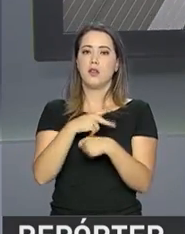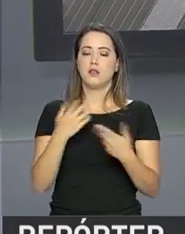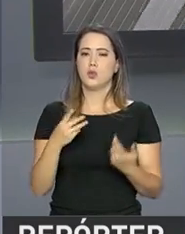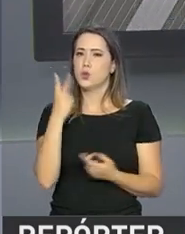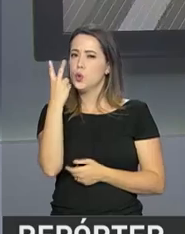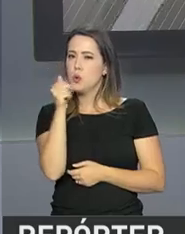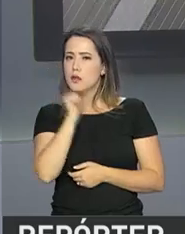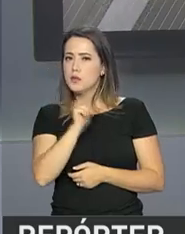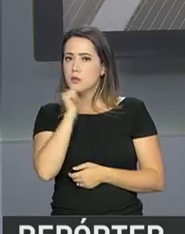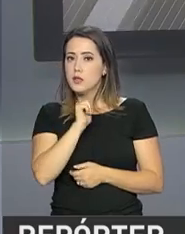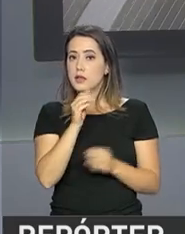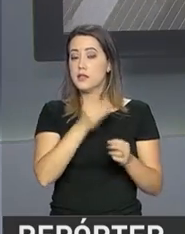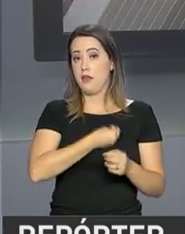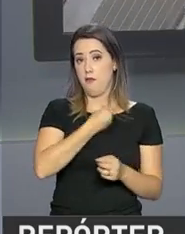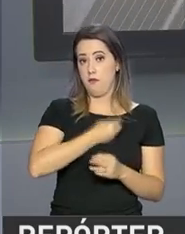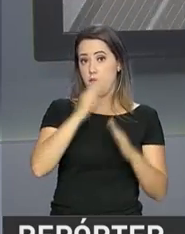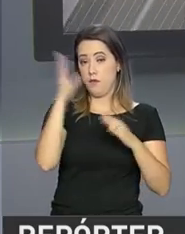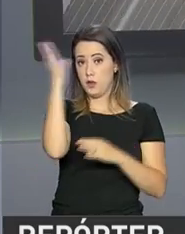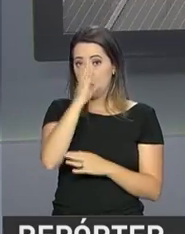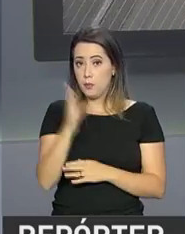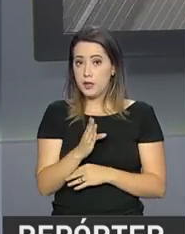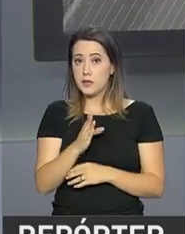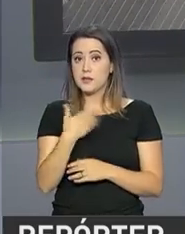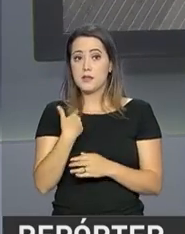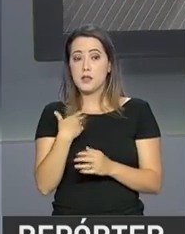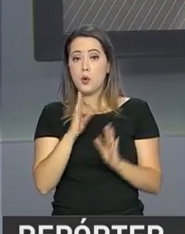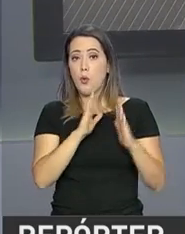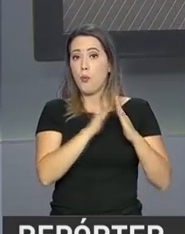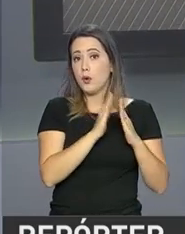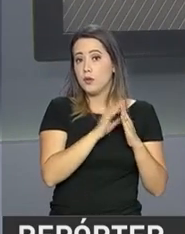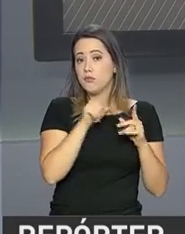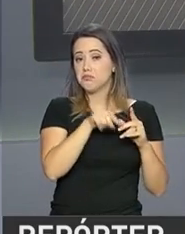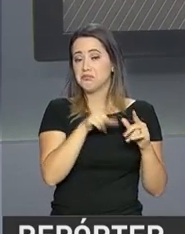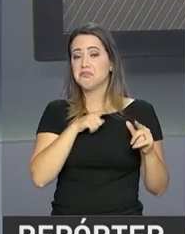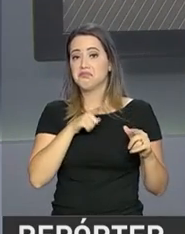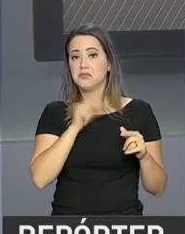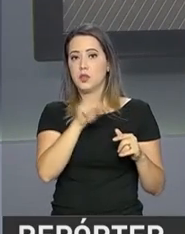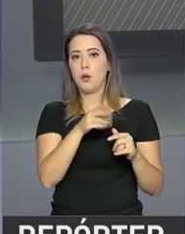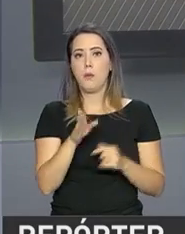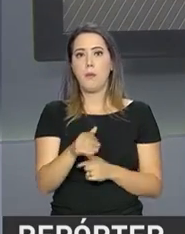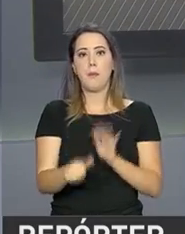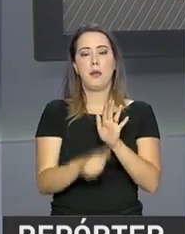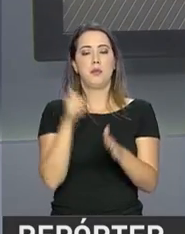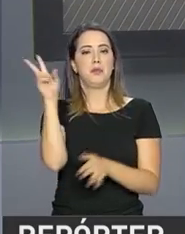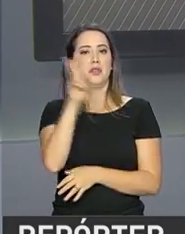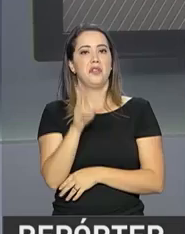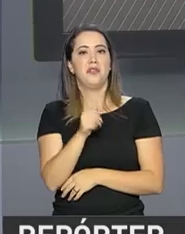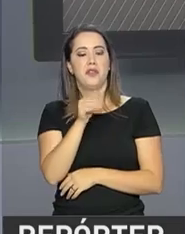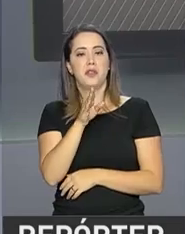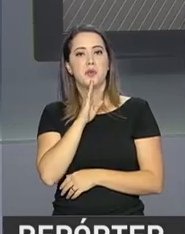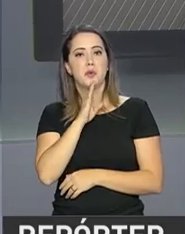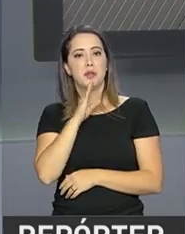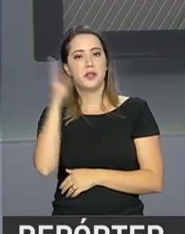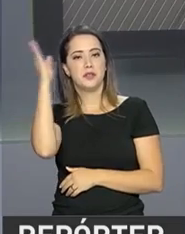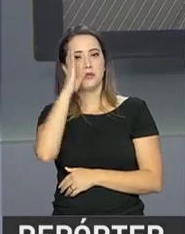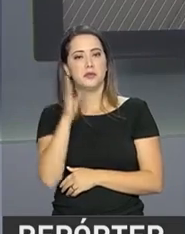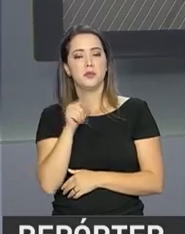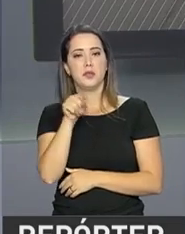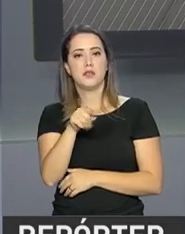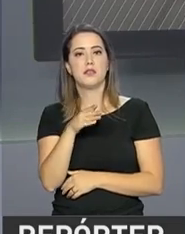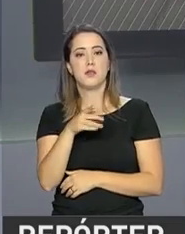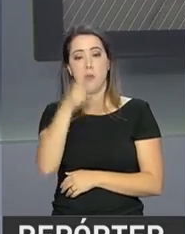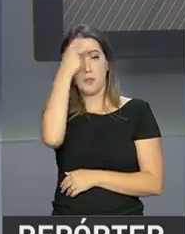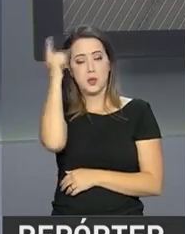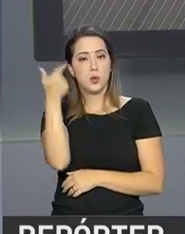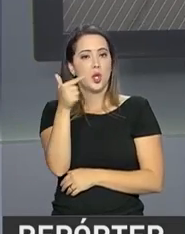mora no brasil como refugiados são as primeiras a ganhar esse reconhecimento a partir da nova lei de imigração o ministro da